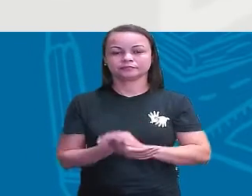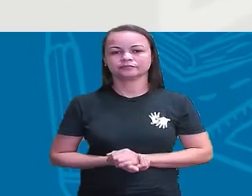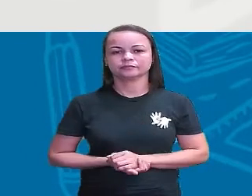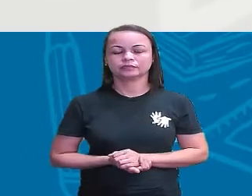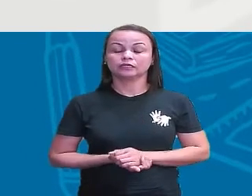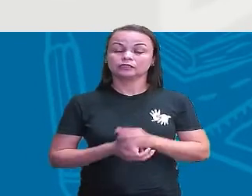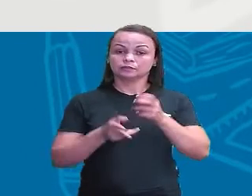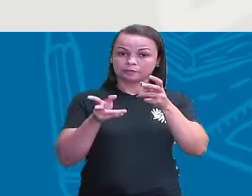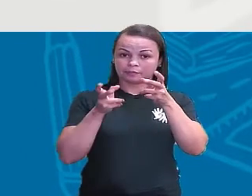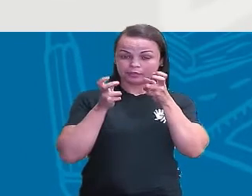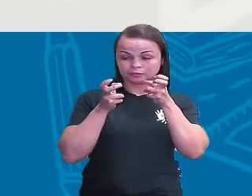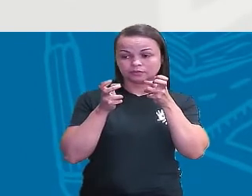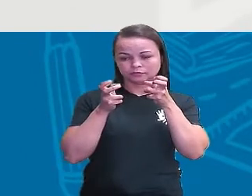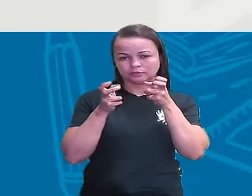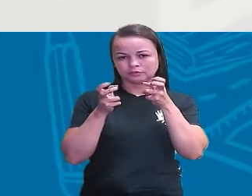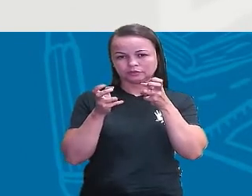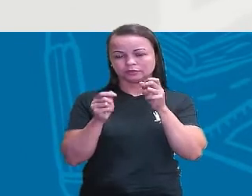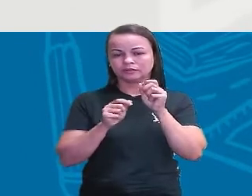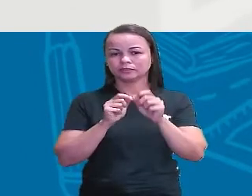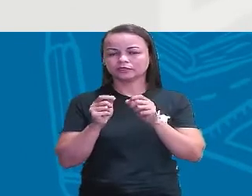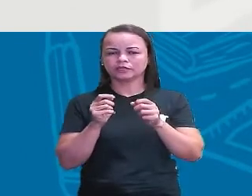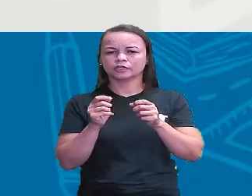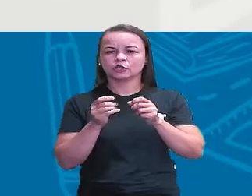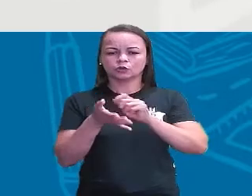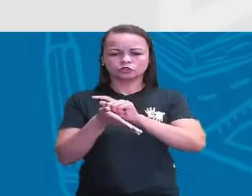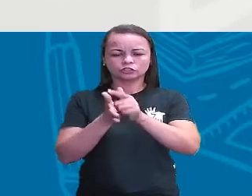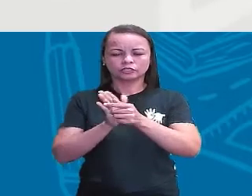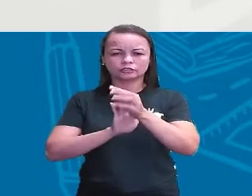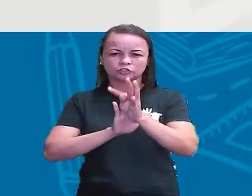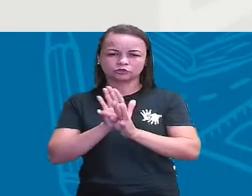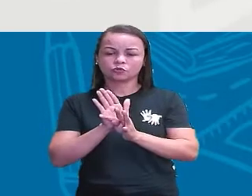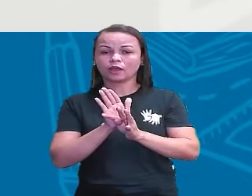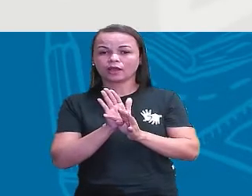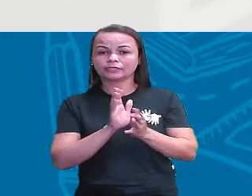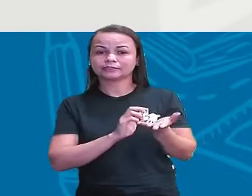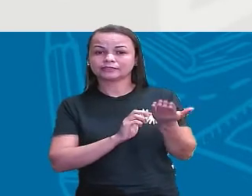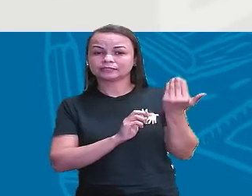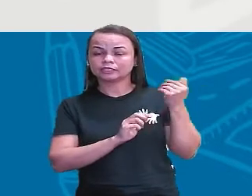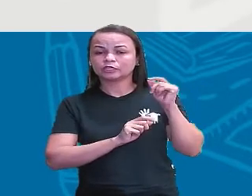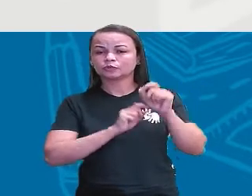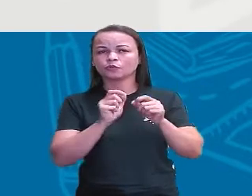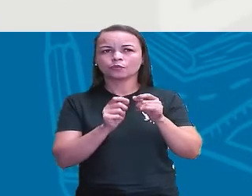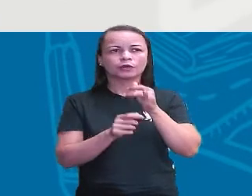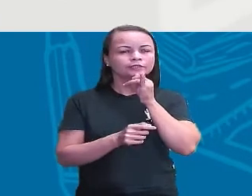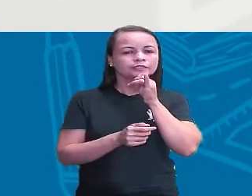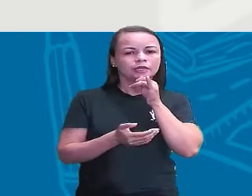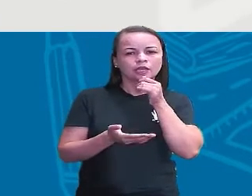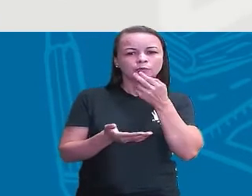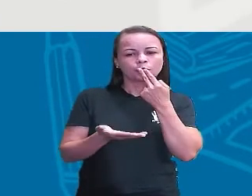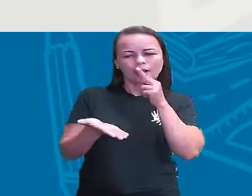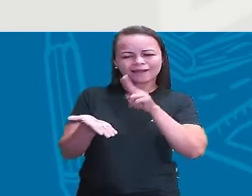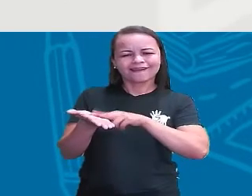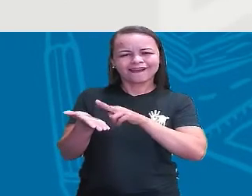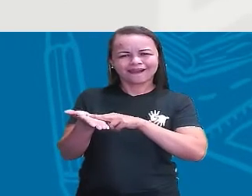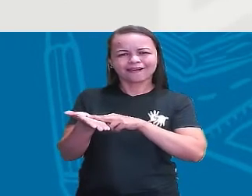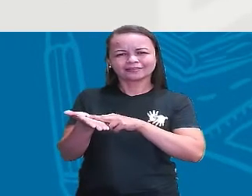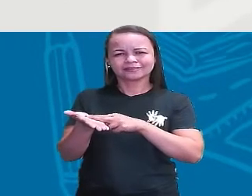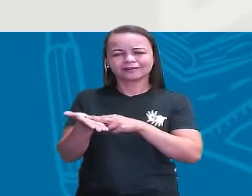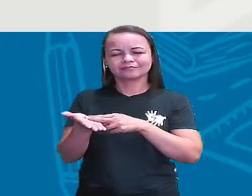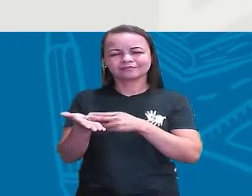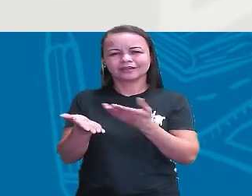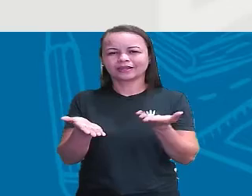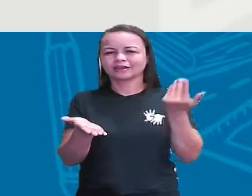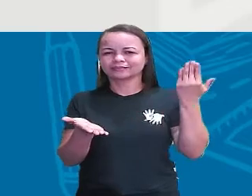gente perceber, gêneros textuais antigos, né, como a carta pessoal, hoje em dia não tem muito uso.